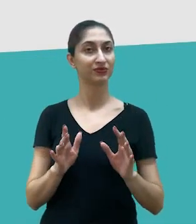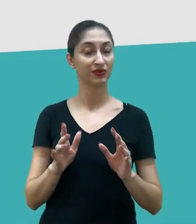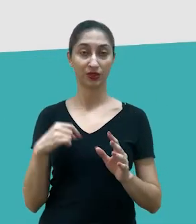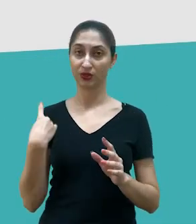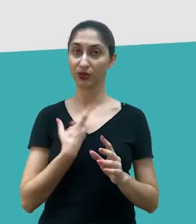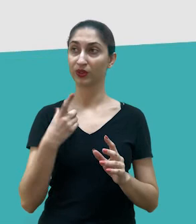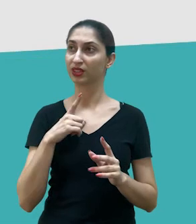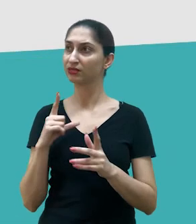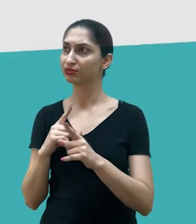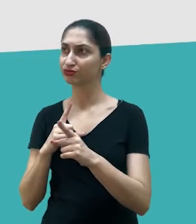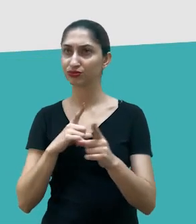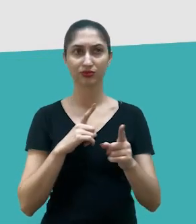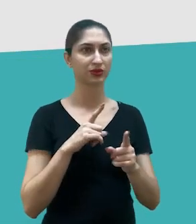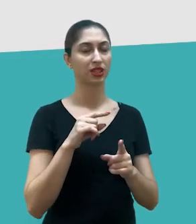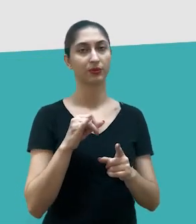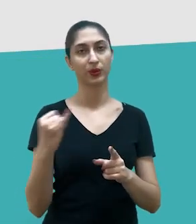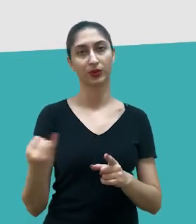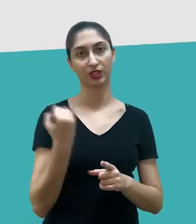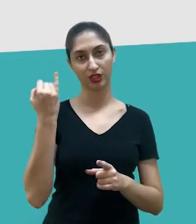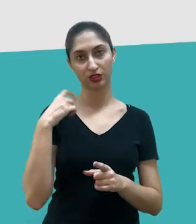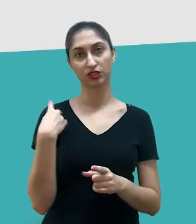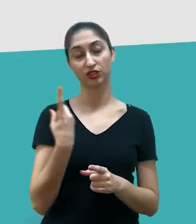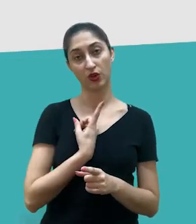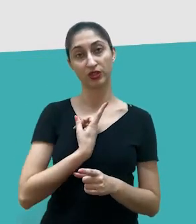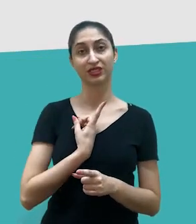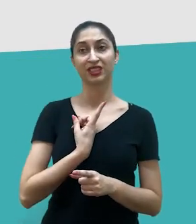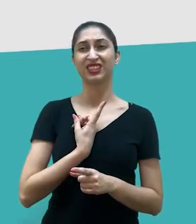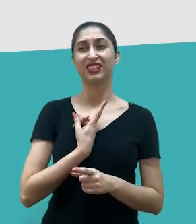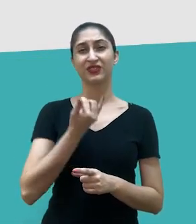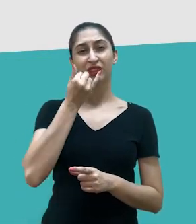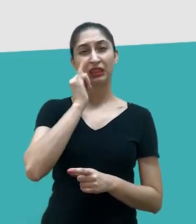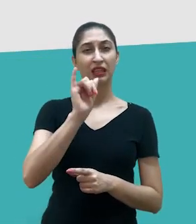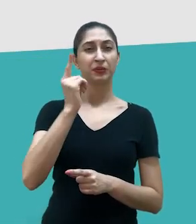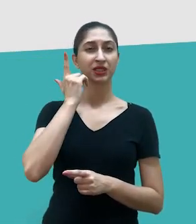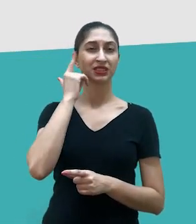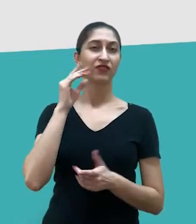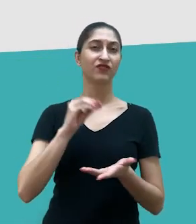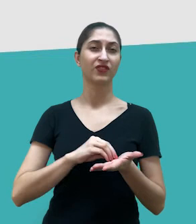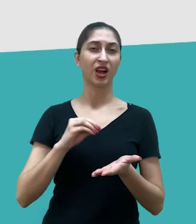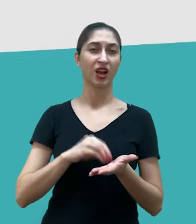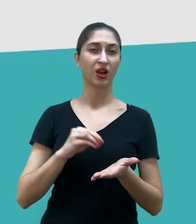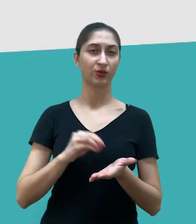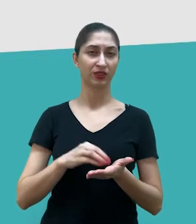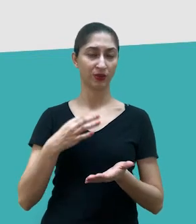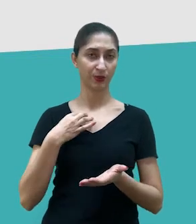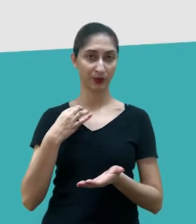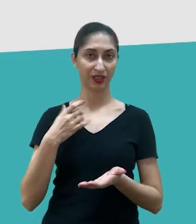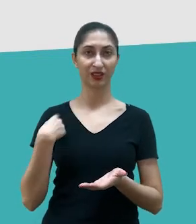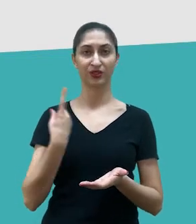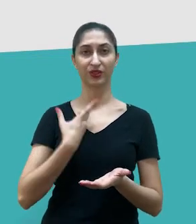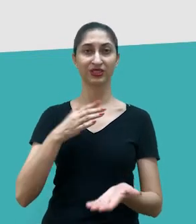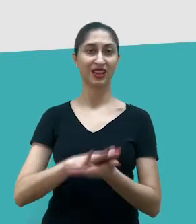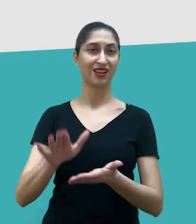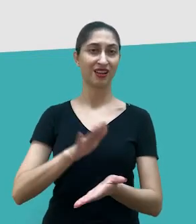gente tem. Isso é muito importante para a gente não achar que está faltando peças e gastar a mais